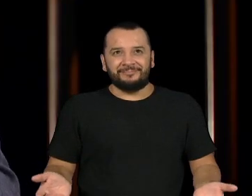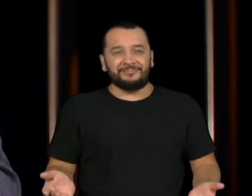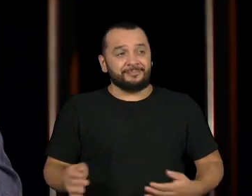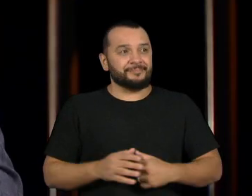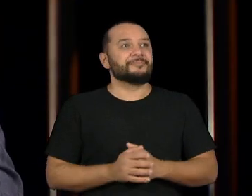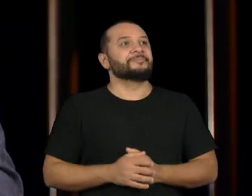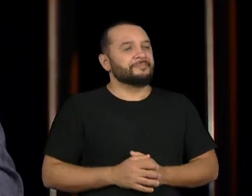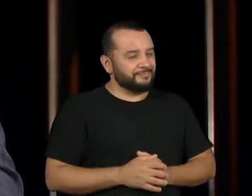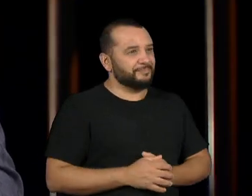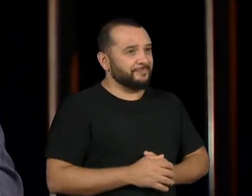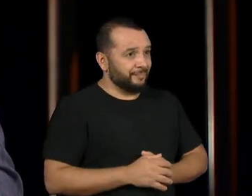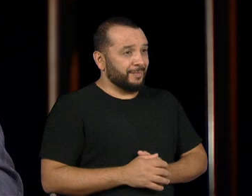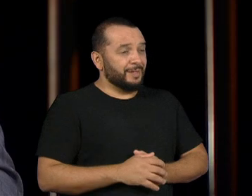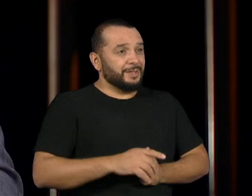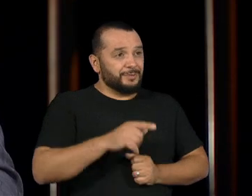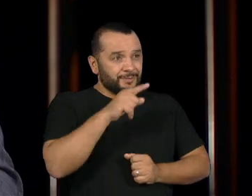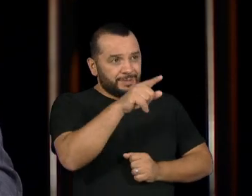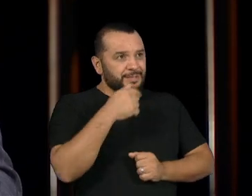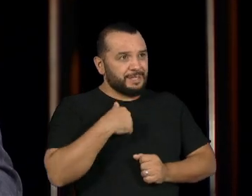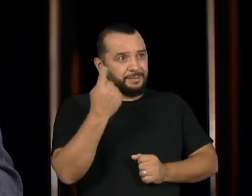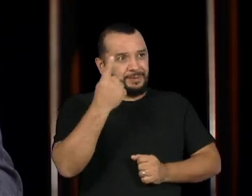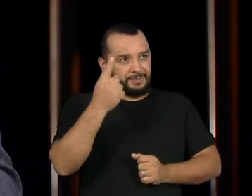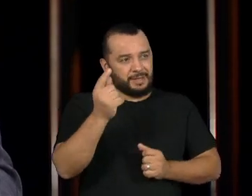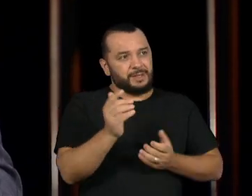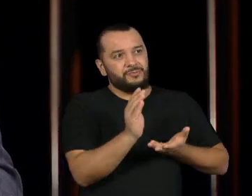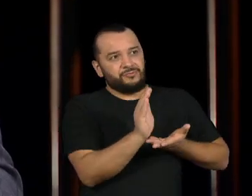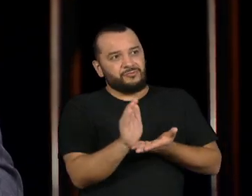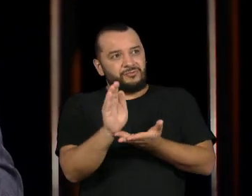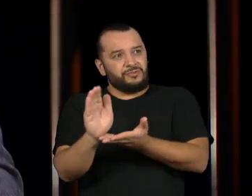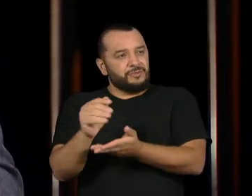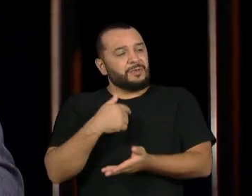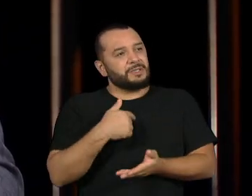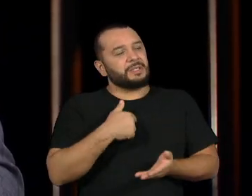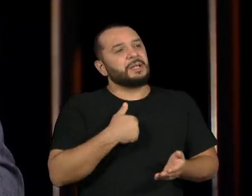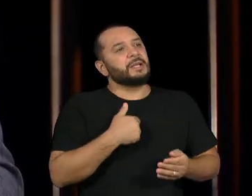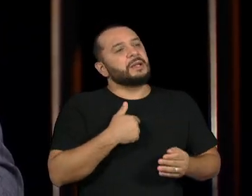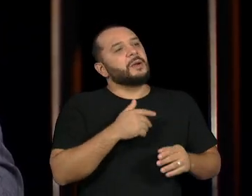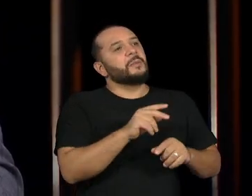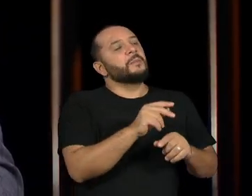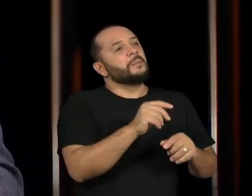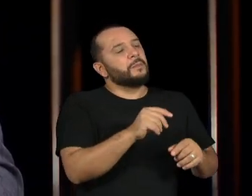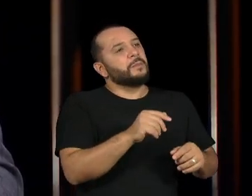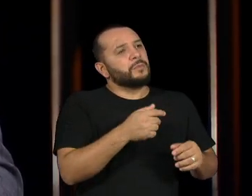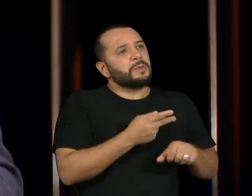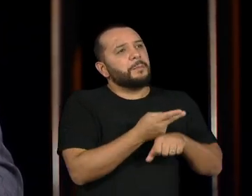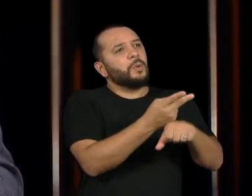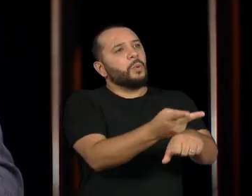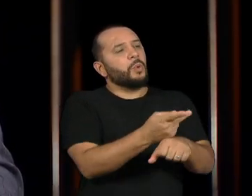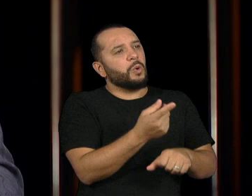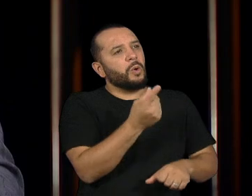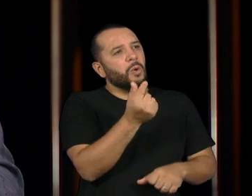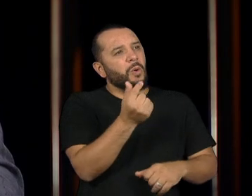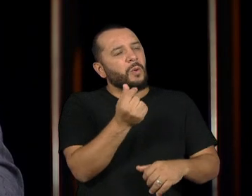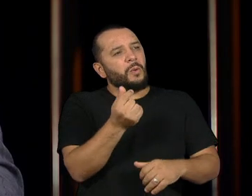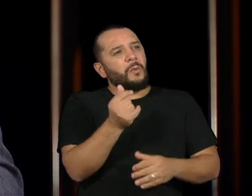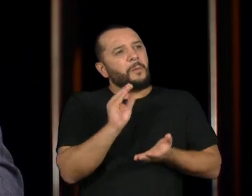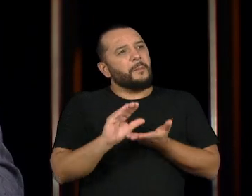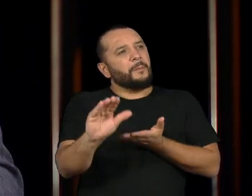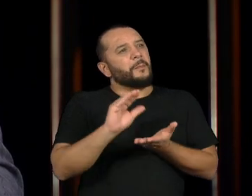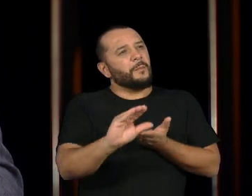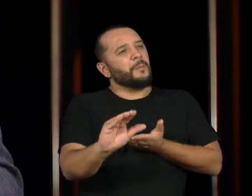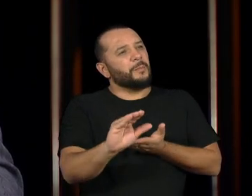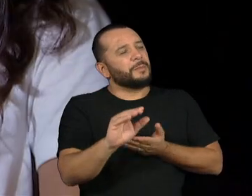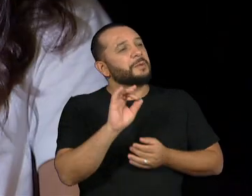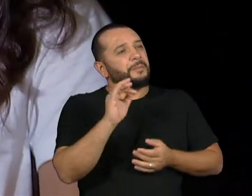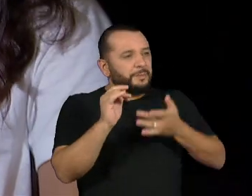Antes dessa travessia, você procurou patrocínios e só encontrou promessas. O que você aprendeu com